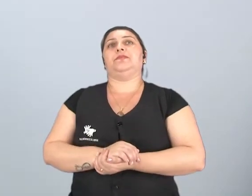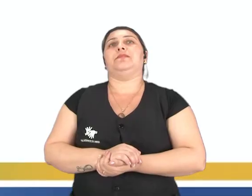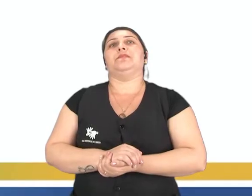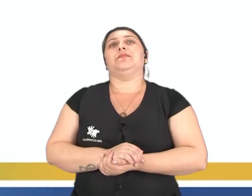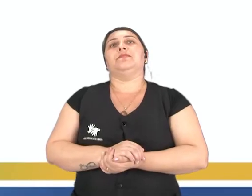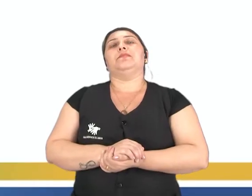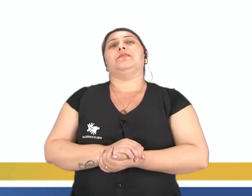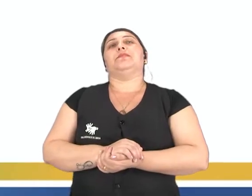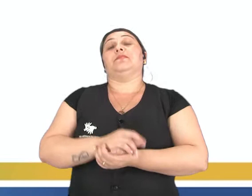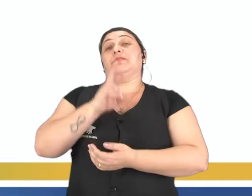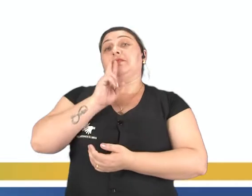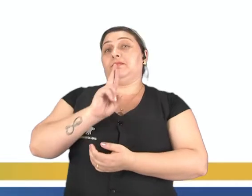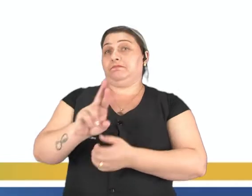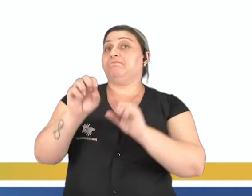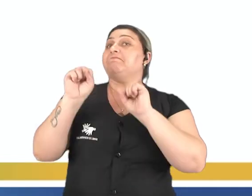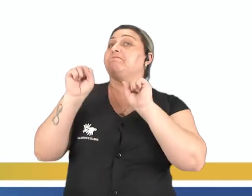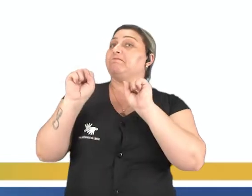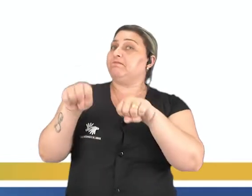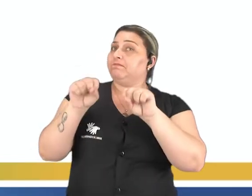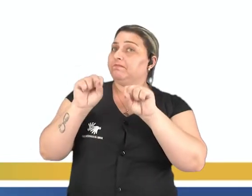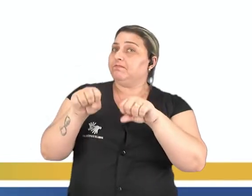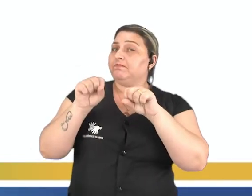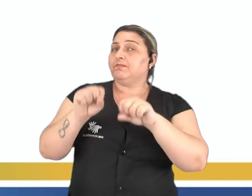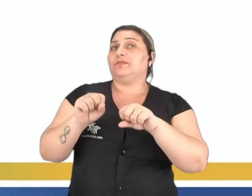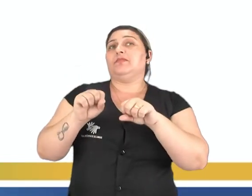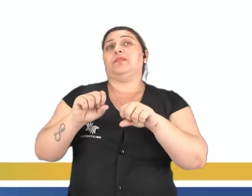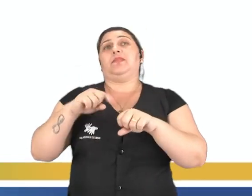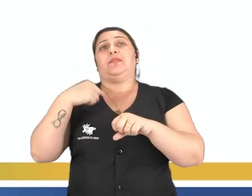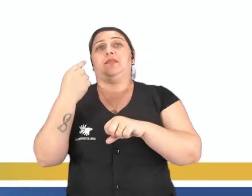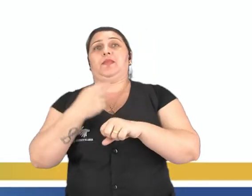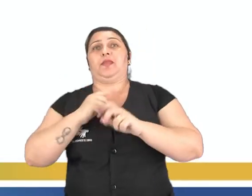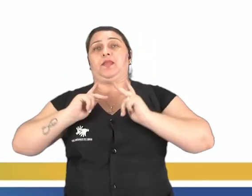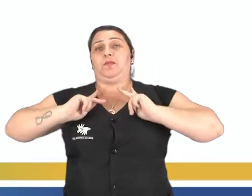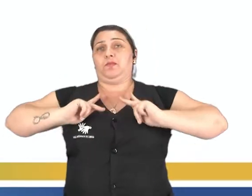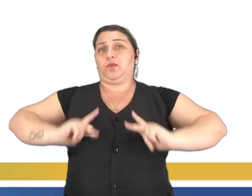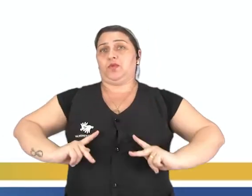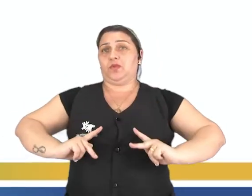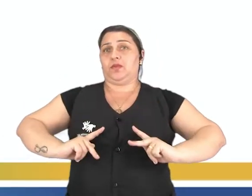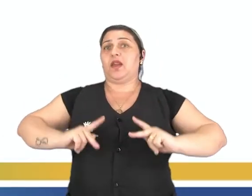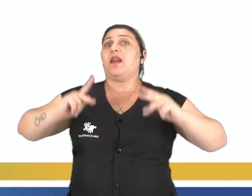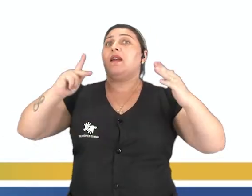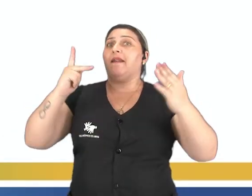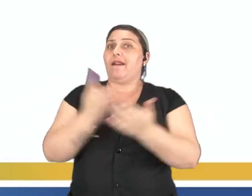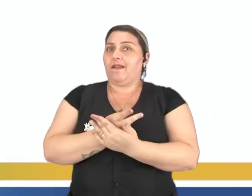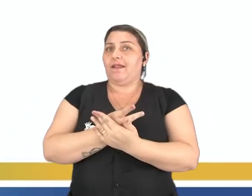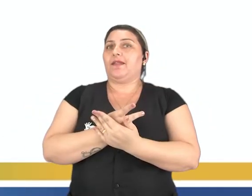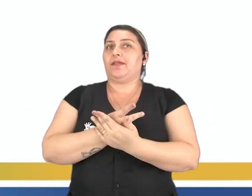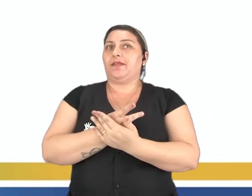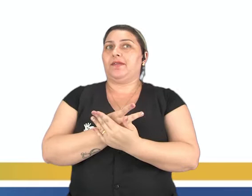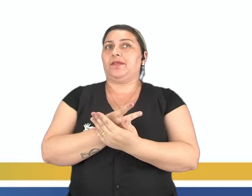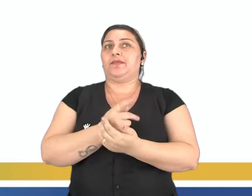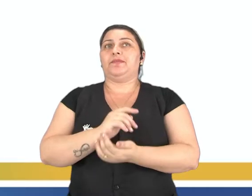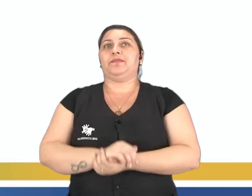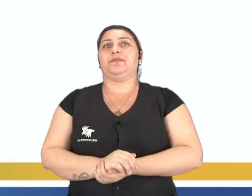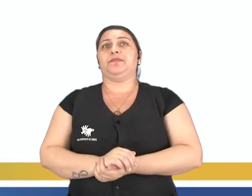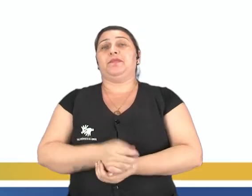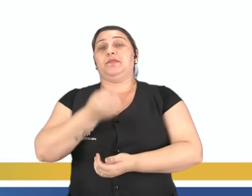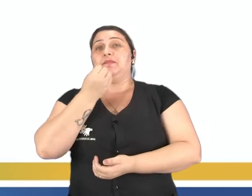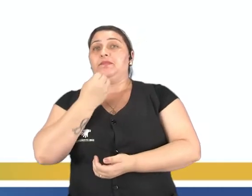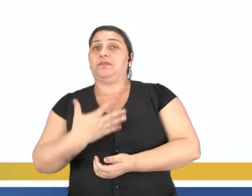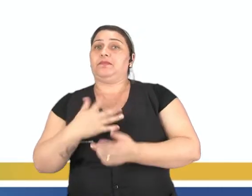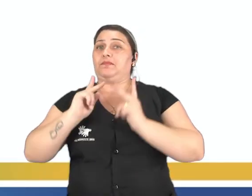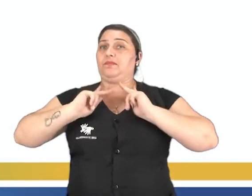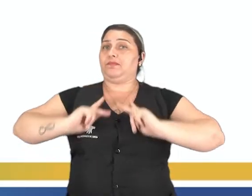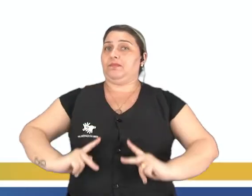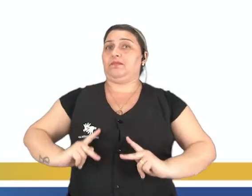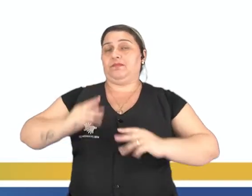ver, né? A resposta pode sim, quando a nossa postura está com alguma deformidade. A boa